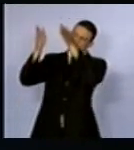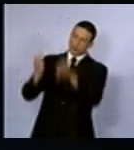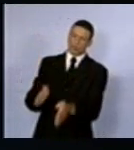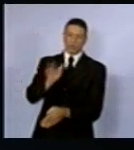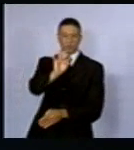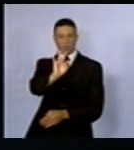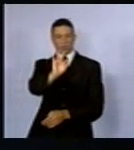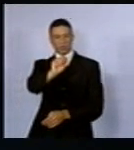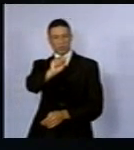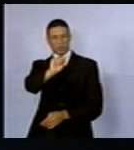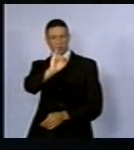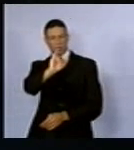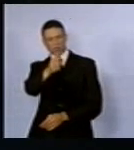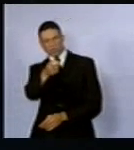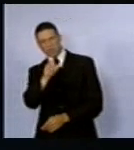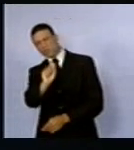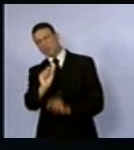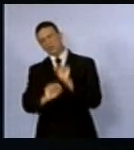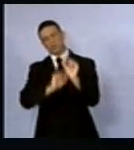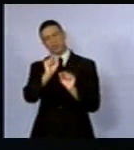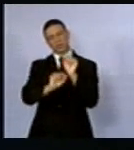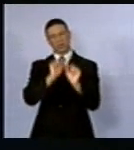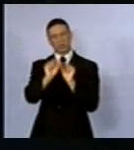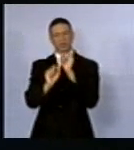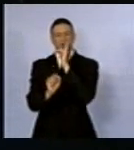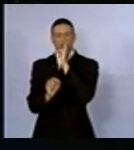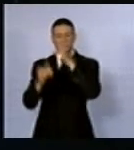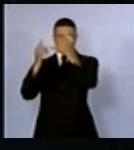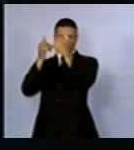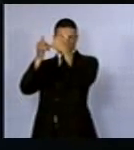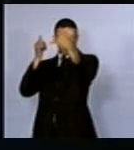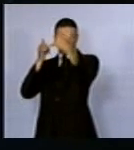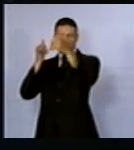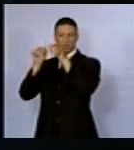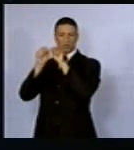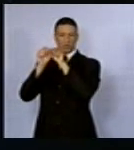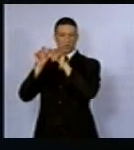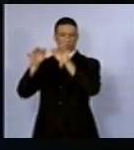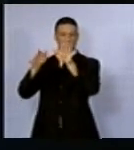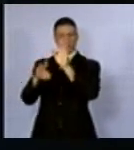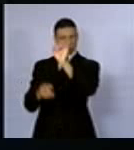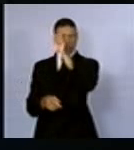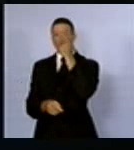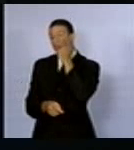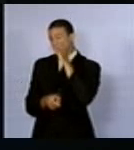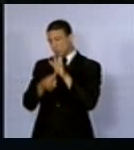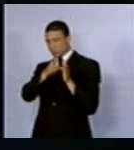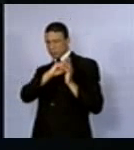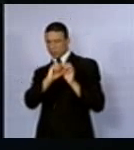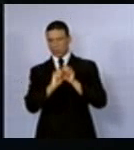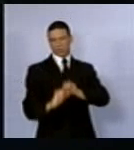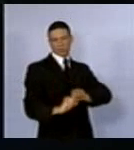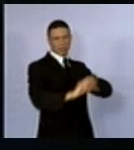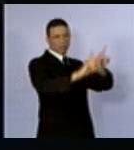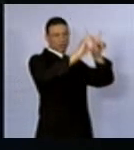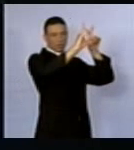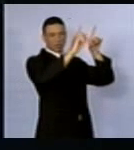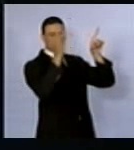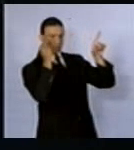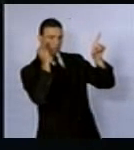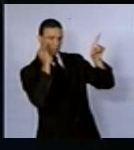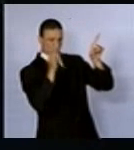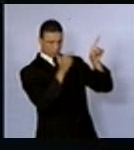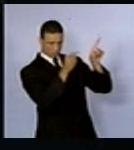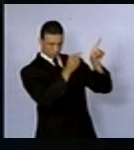transmissão, nós temos a linha de transmissão, como os senhores viram, eu até vou voltar a imagem aqui.